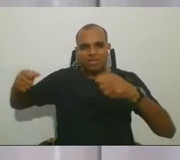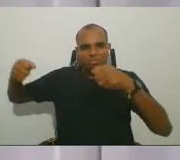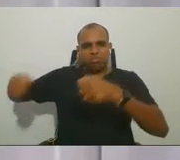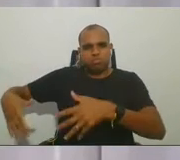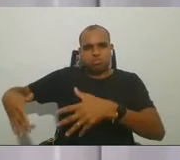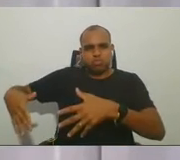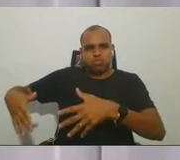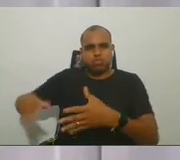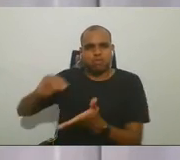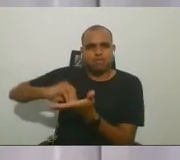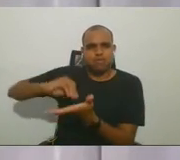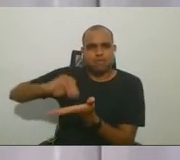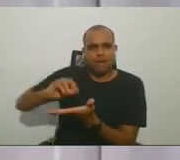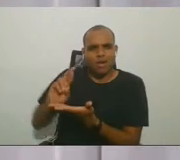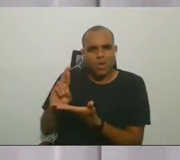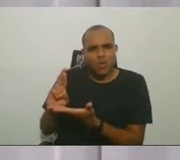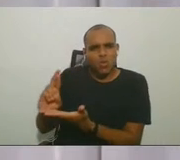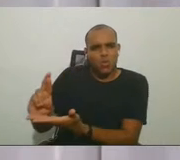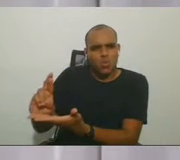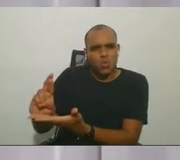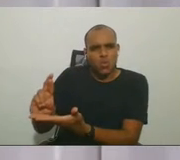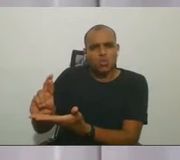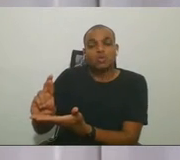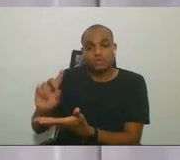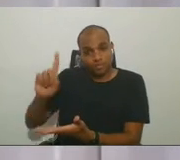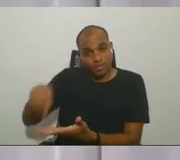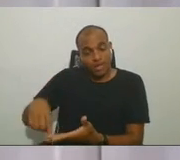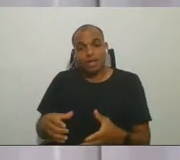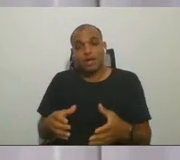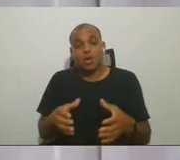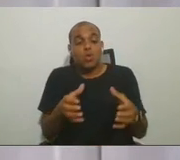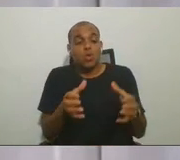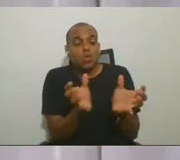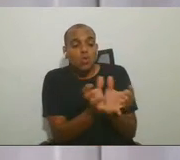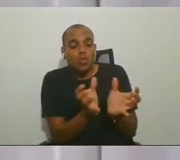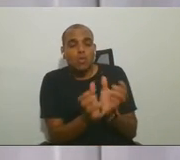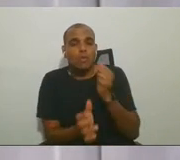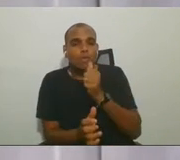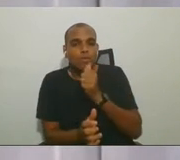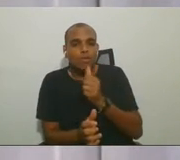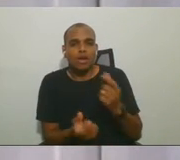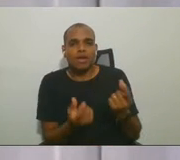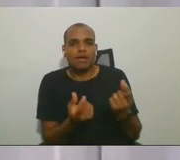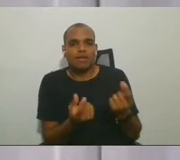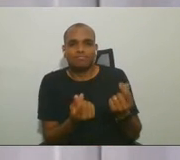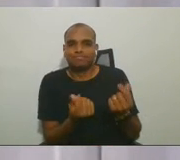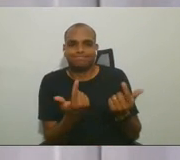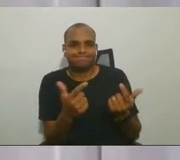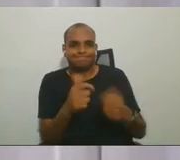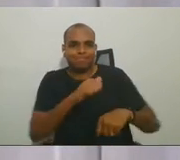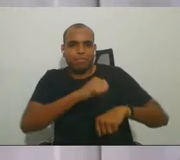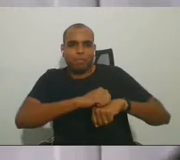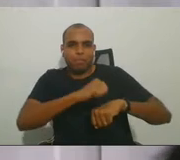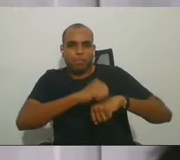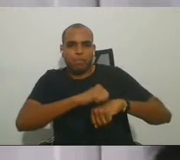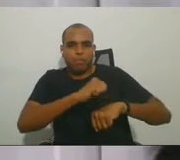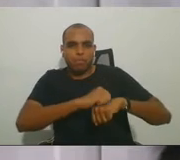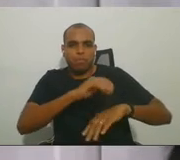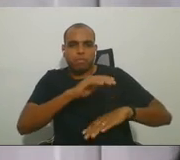recursos, das mais desfavorecidas materialmente, geralmente das menos informadas.